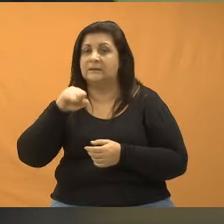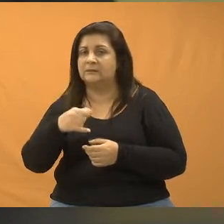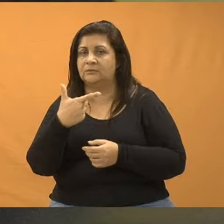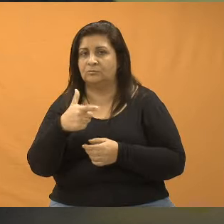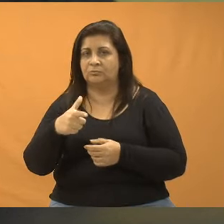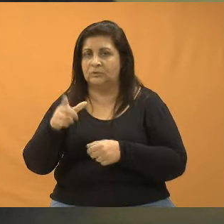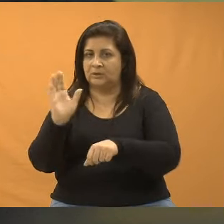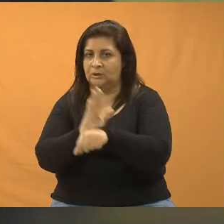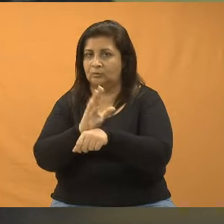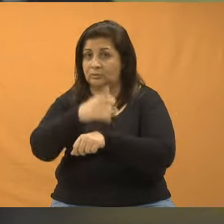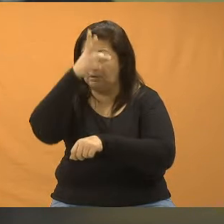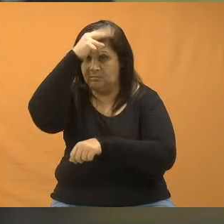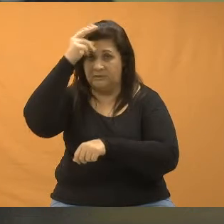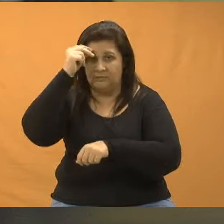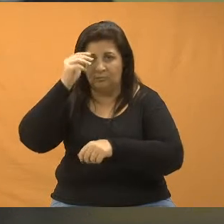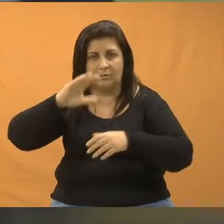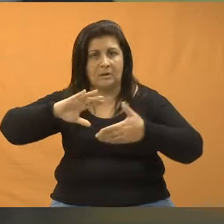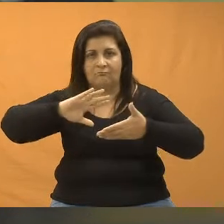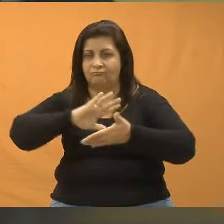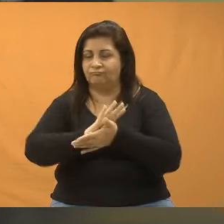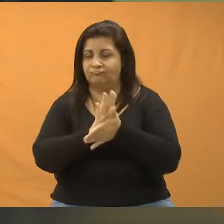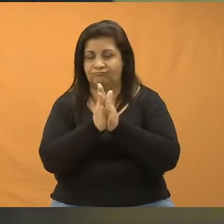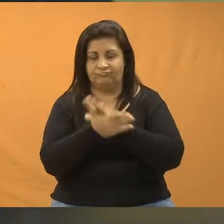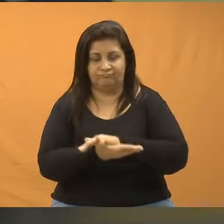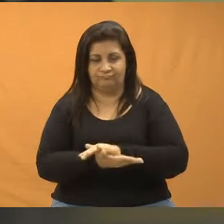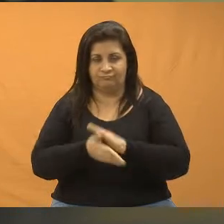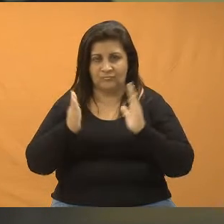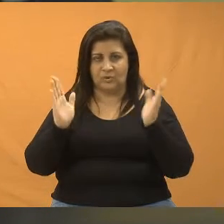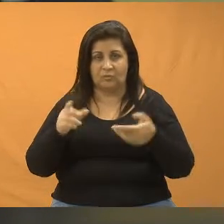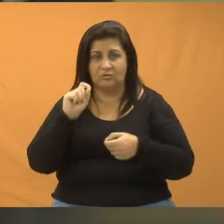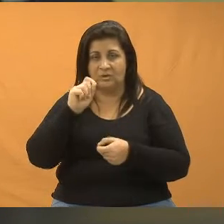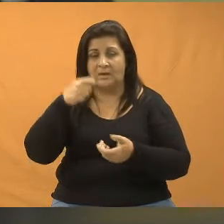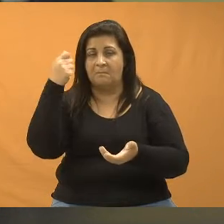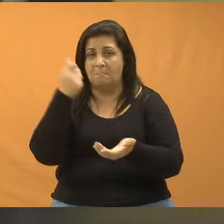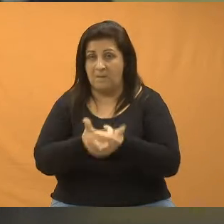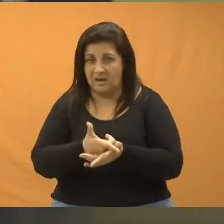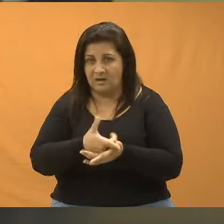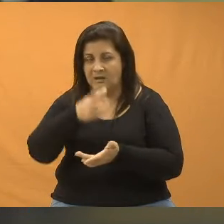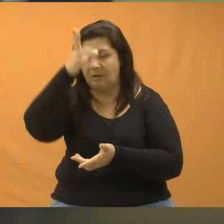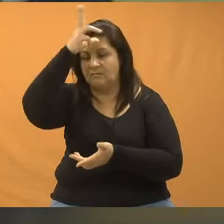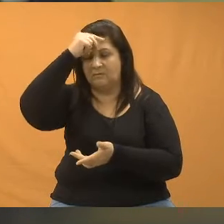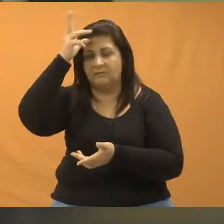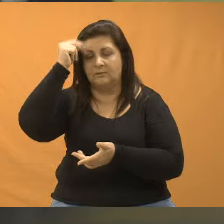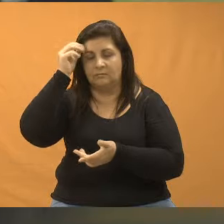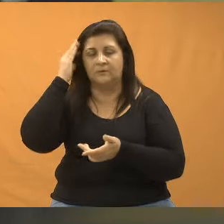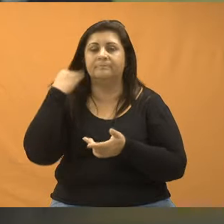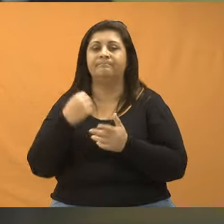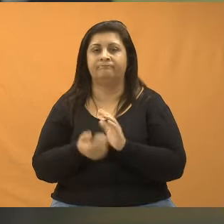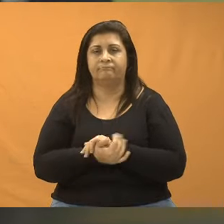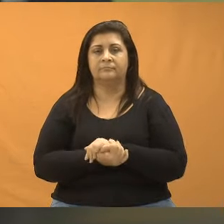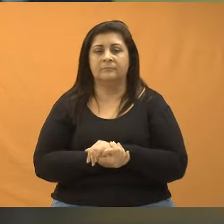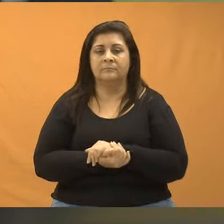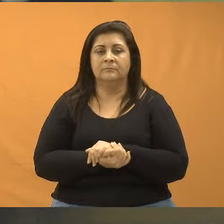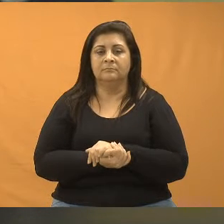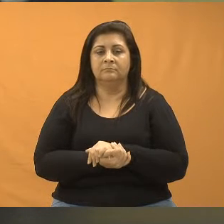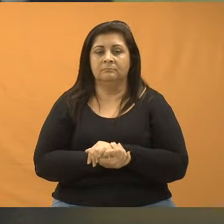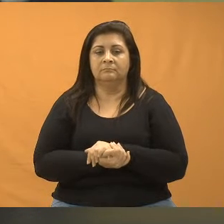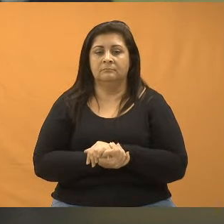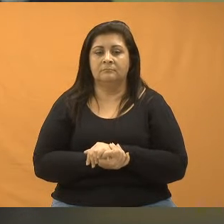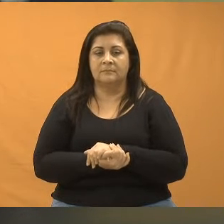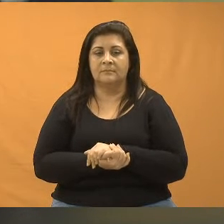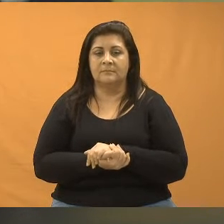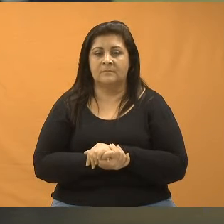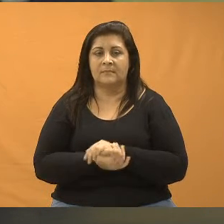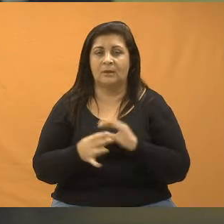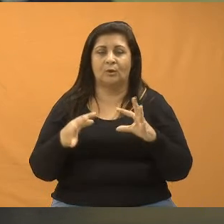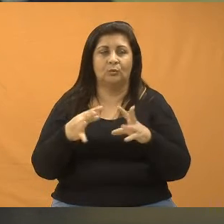quem assegura o financiamento da Santa Casa é o município de Jacareí. Então, ambos estão